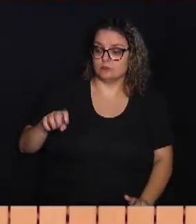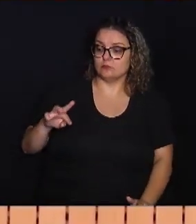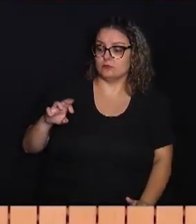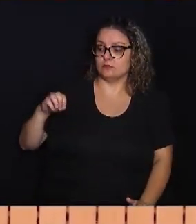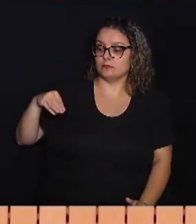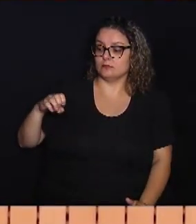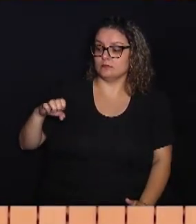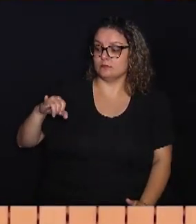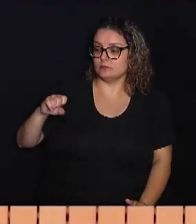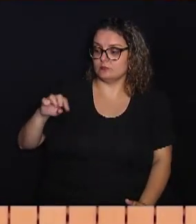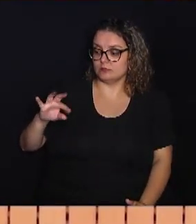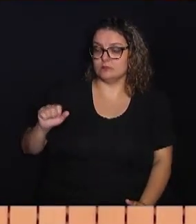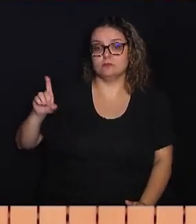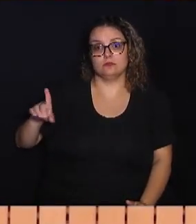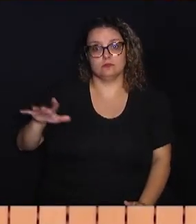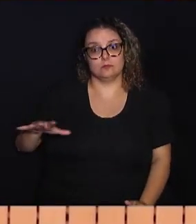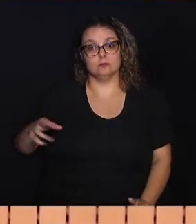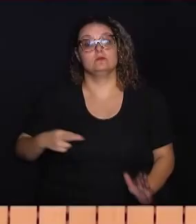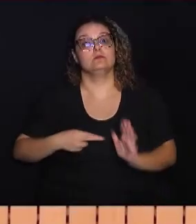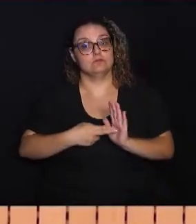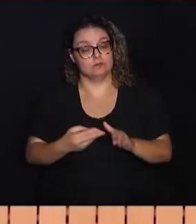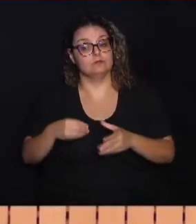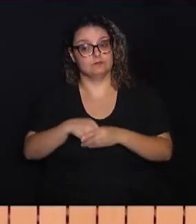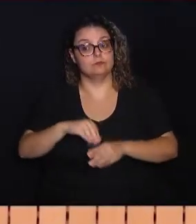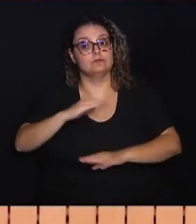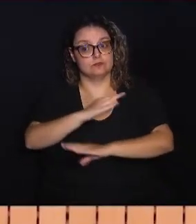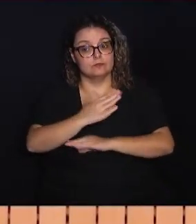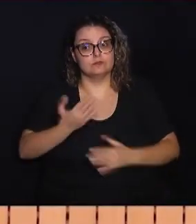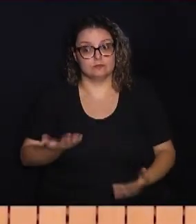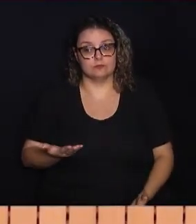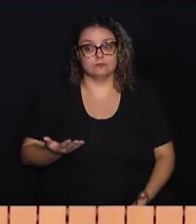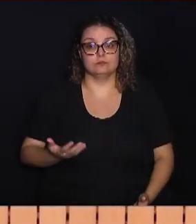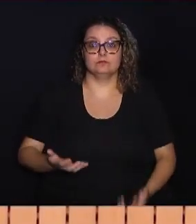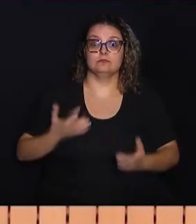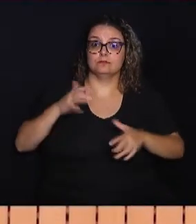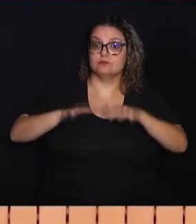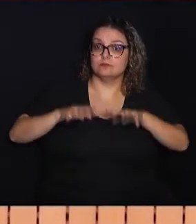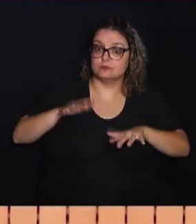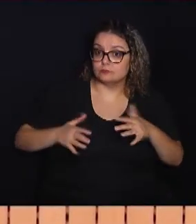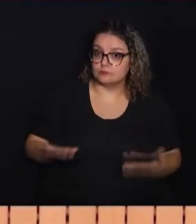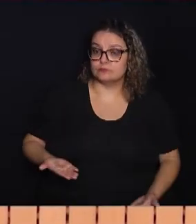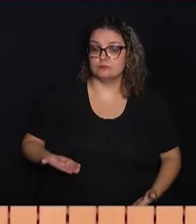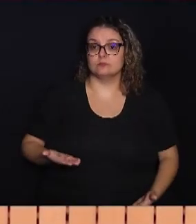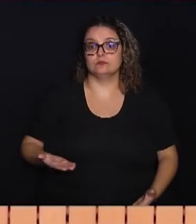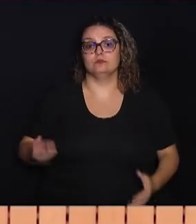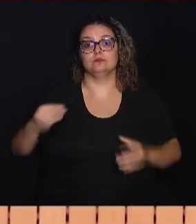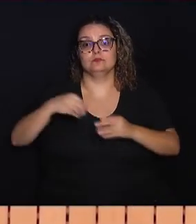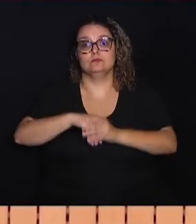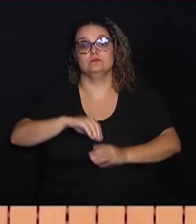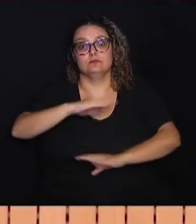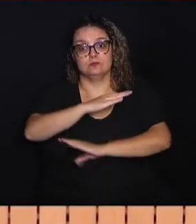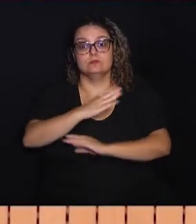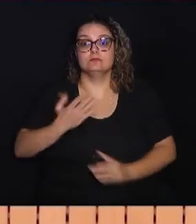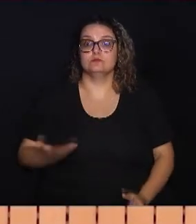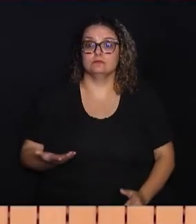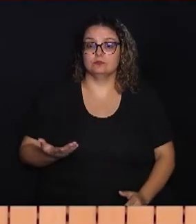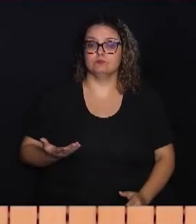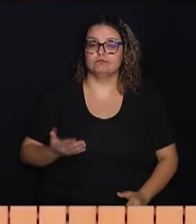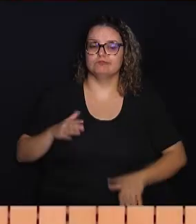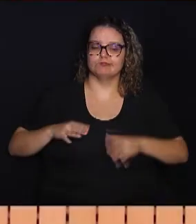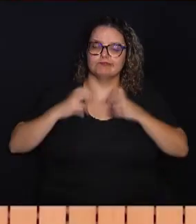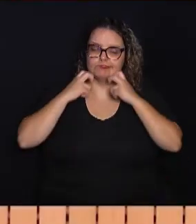direita que estão representados nessa casa que querem muitas vezes colocar essa casa em situações até